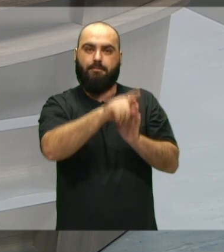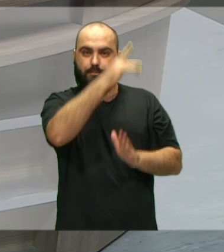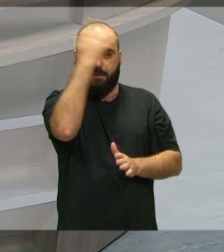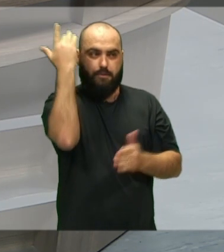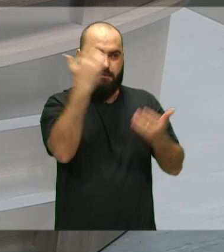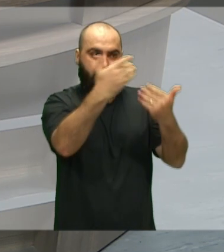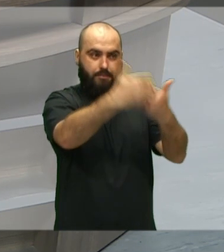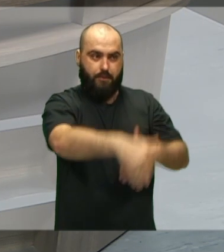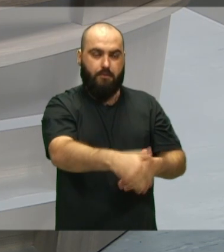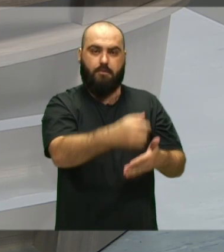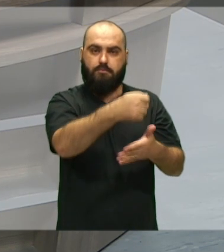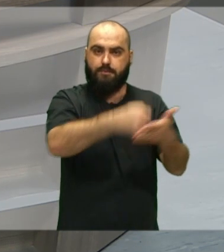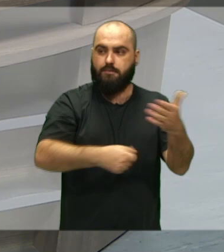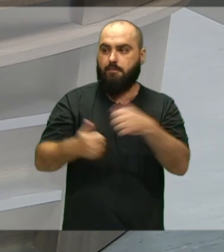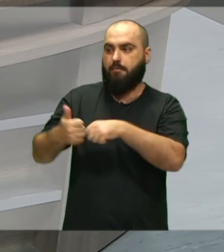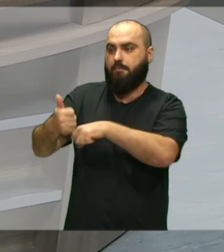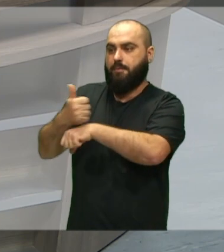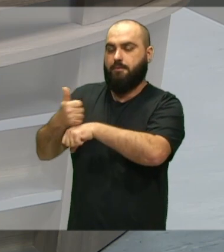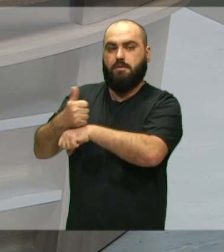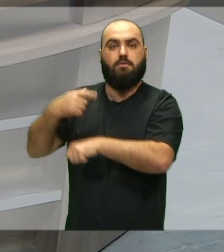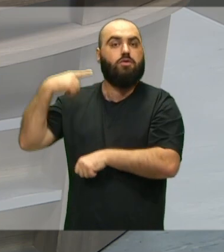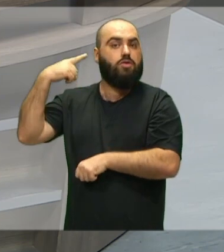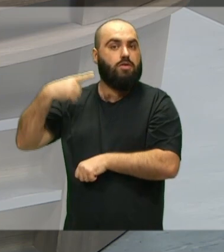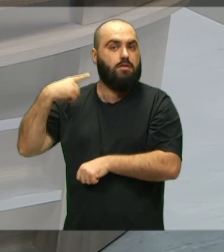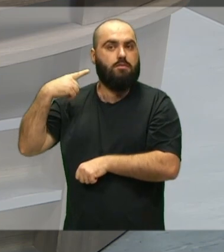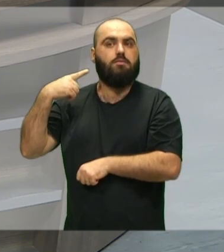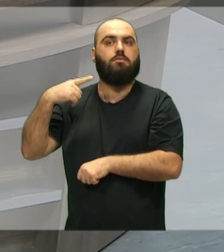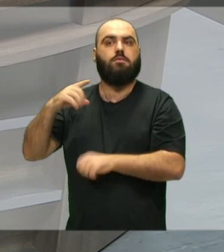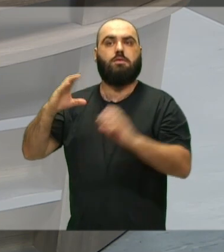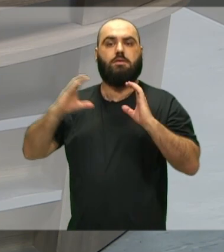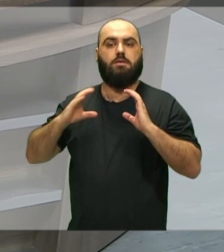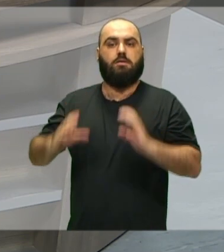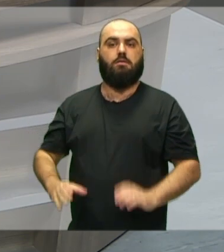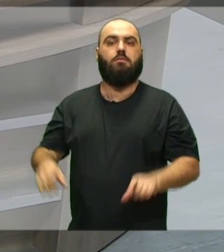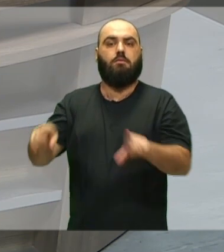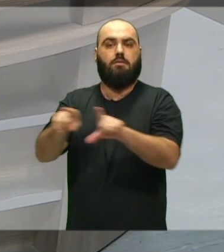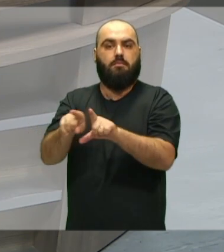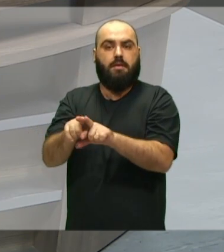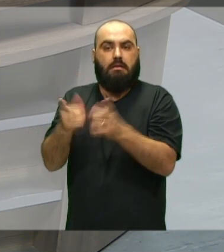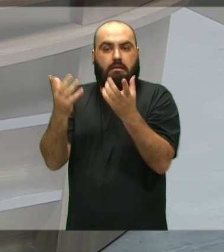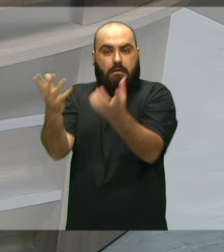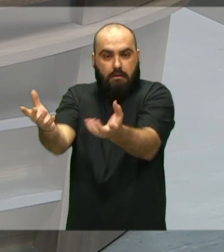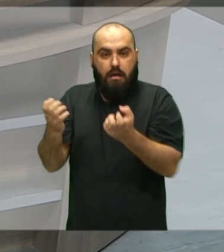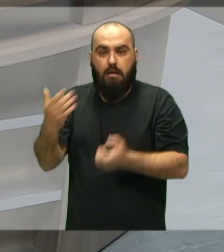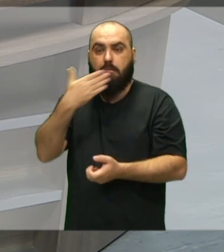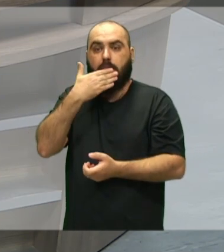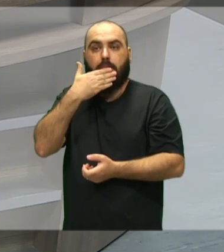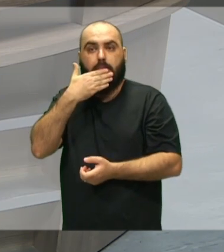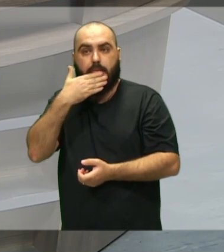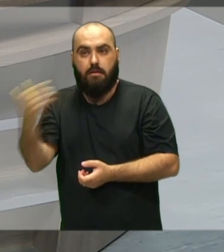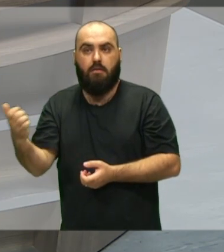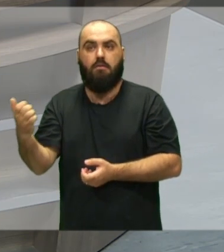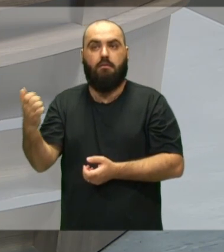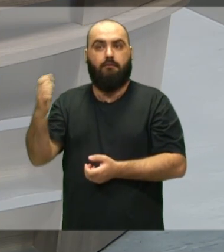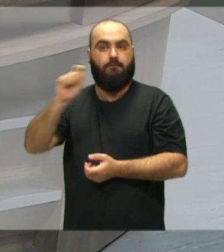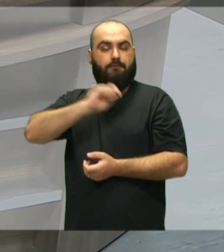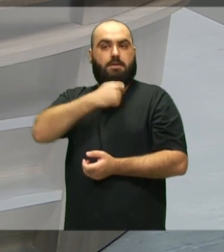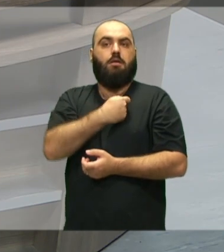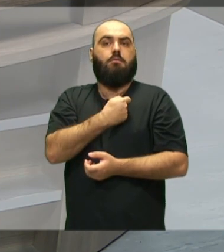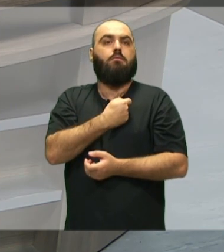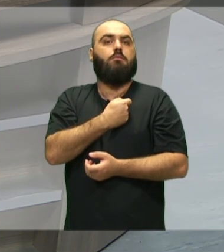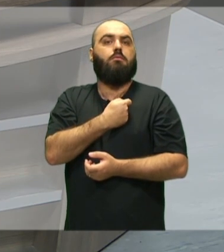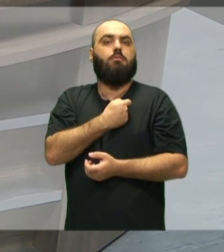aqueles operadores do direito da área administrativa, bem como aquele cidadão que quer ser um melhor fiscal, tanto para si quanto para a sua família,